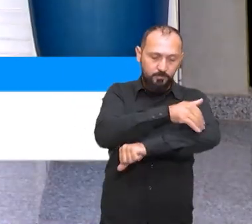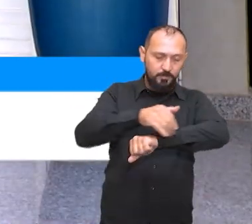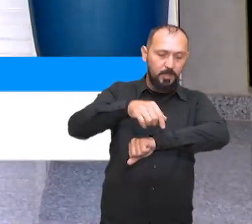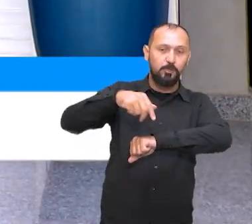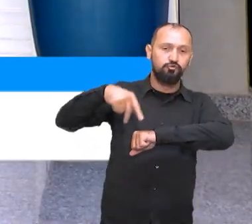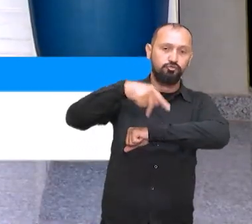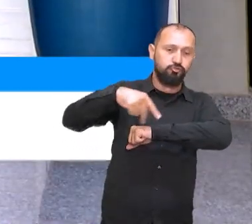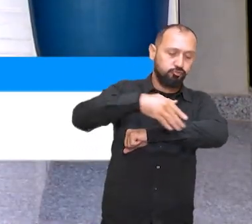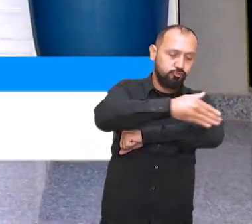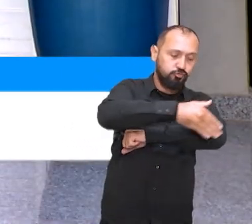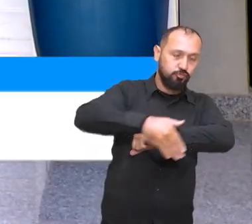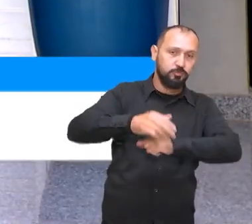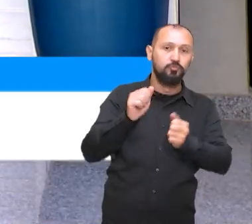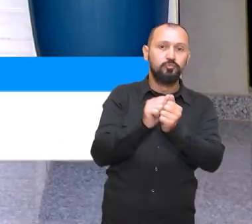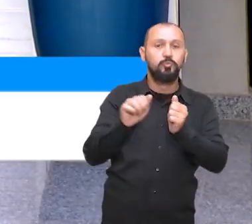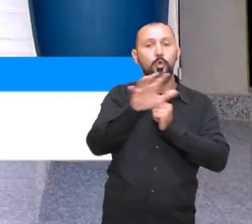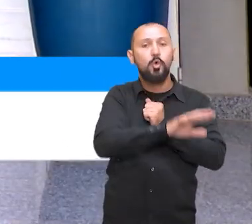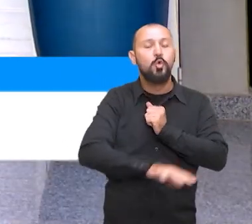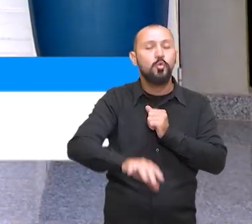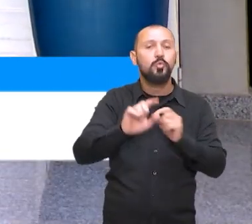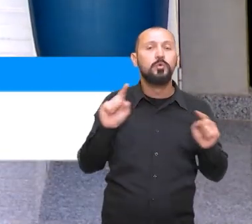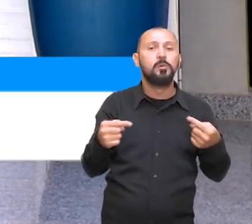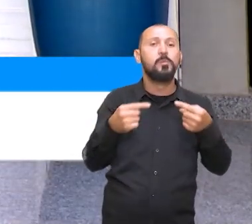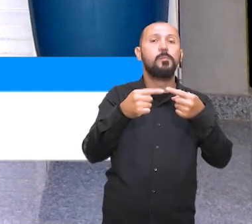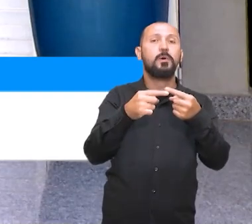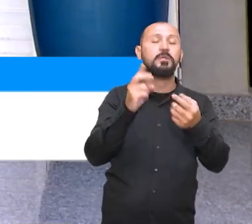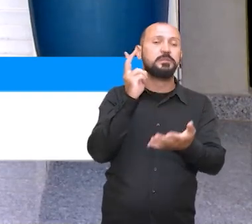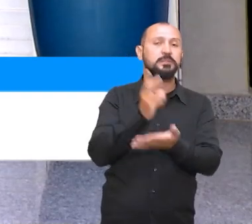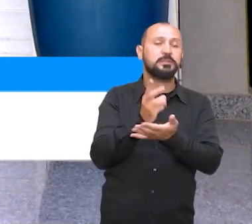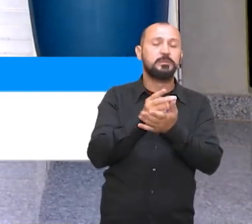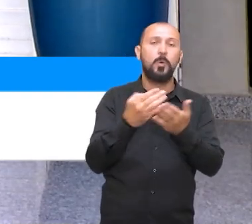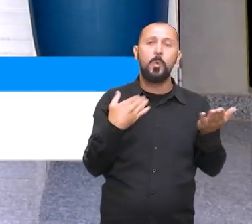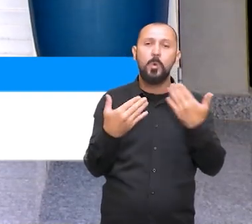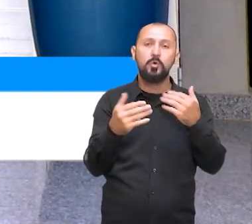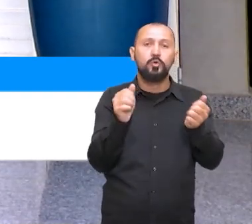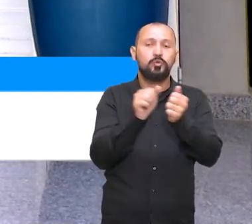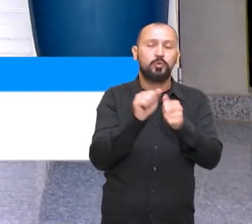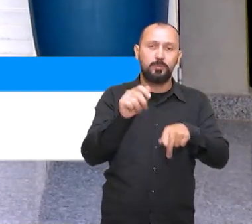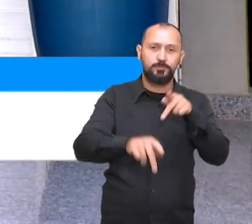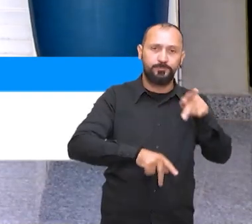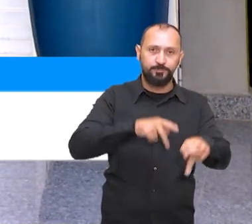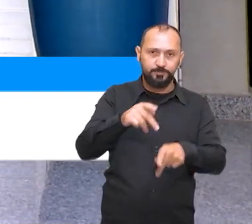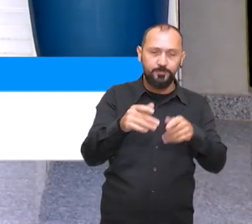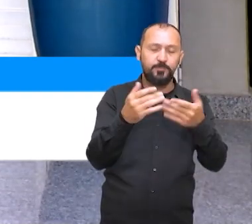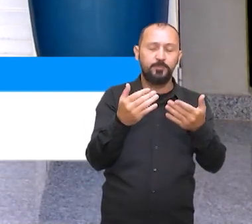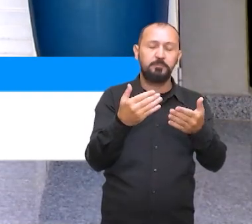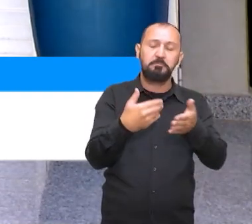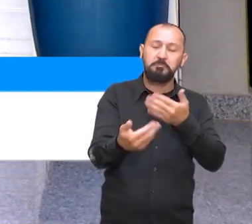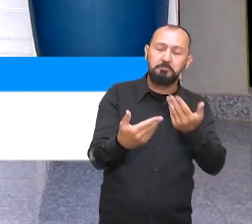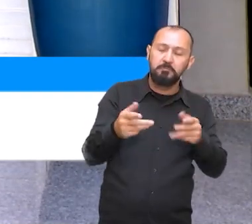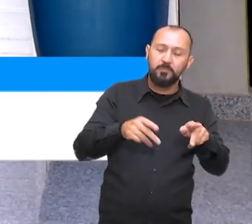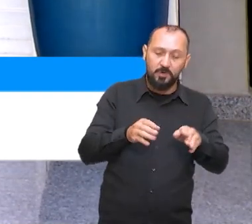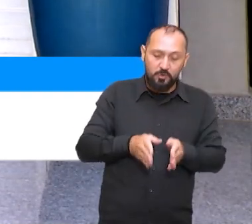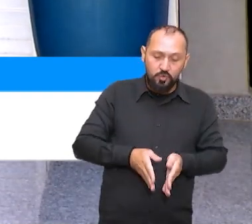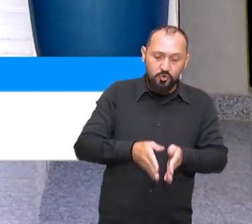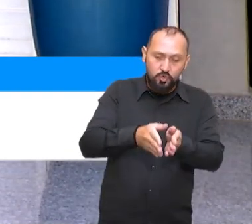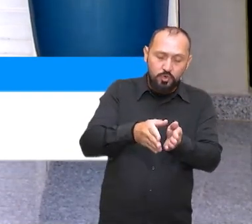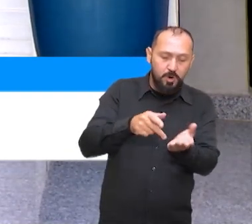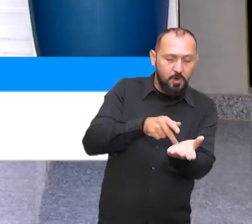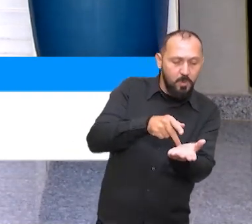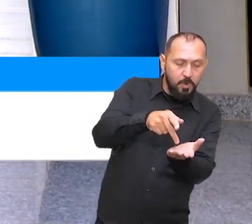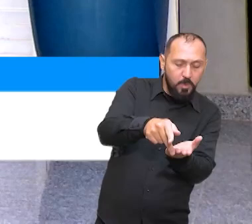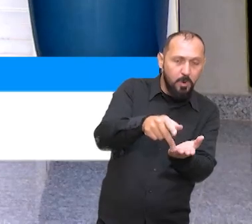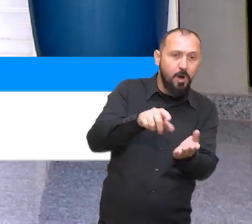estrutura cicloviária abrange tudo que diz respeito à mobilidade com bicicletas. Ciclovias,